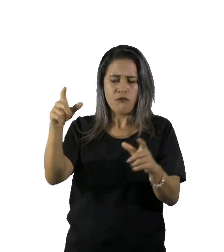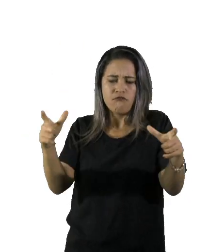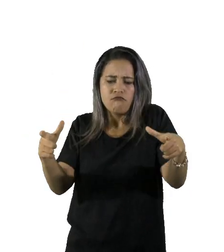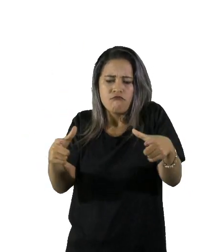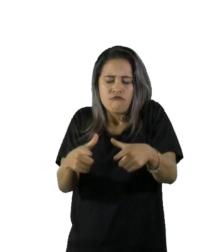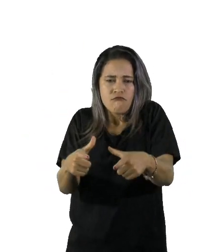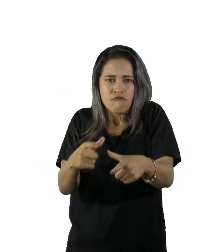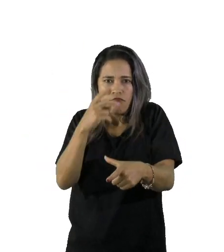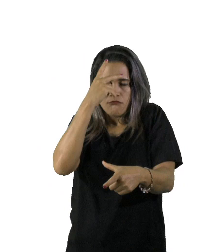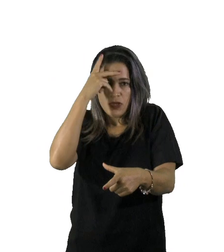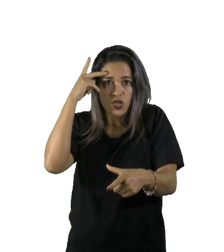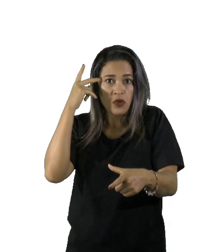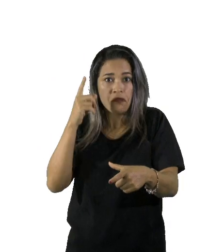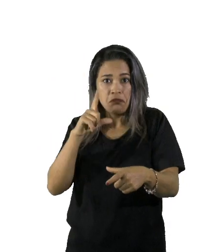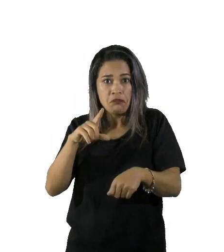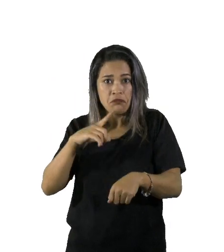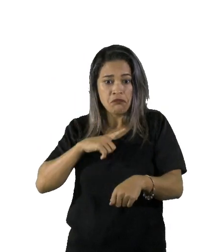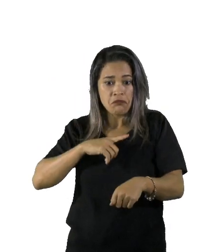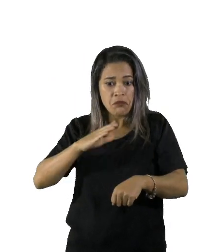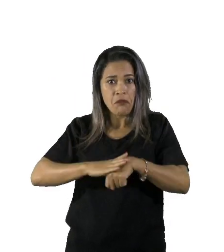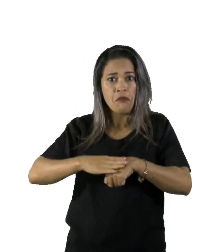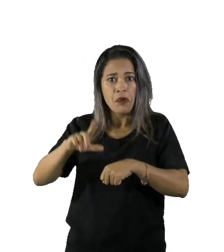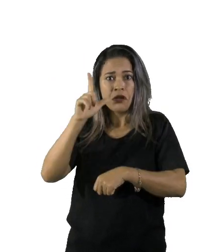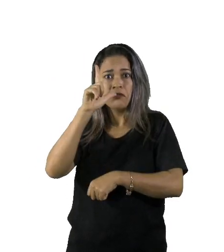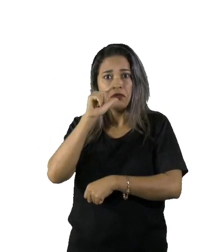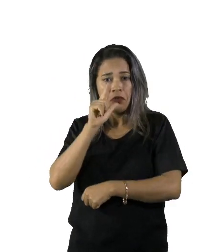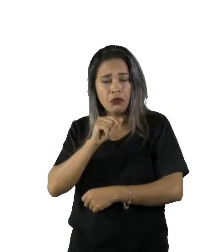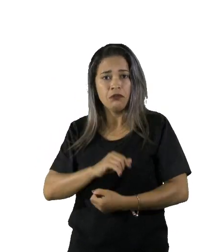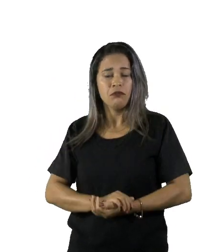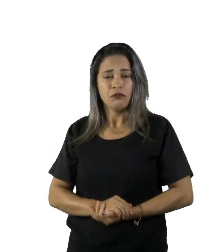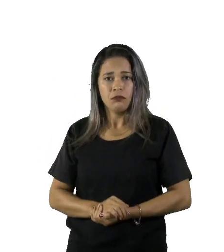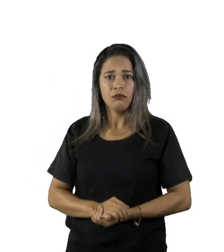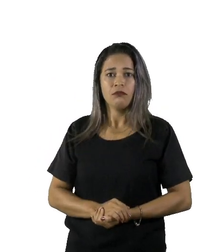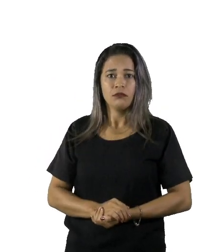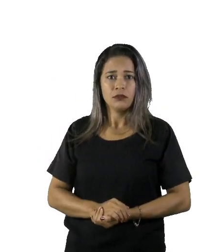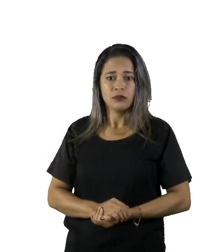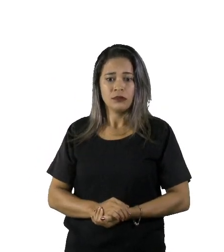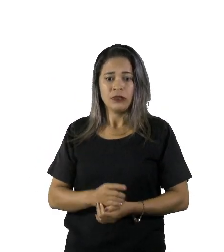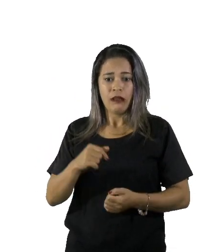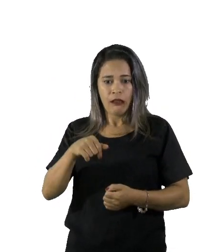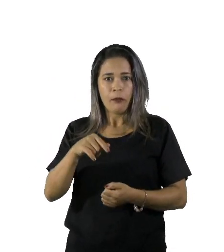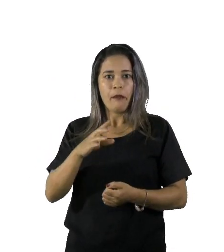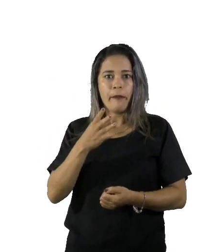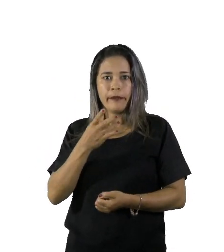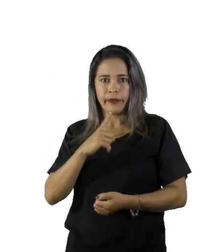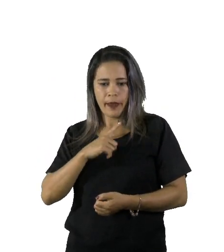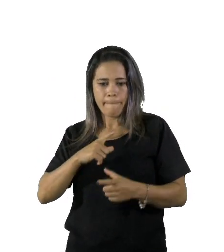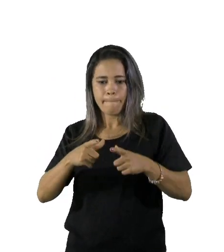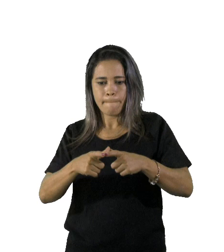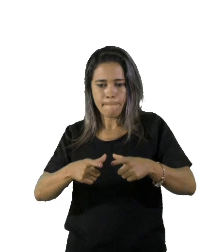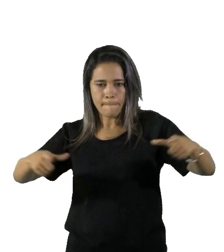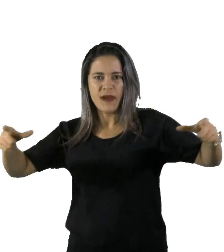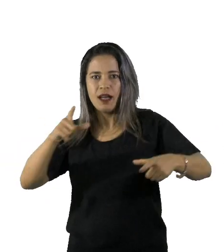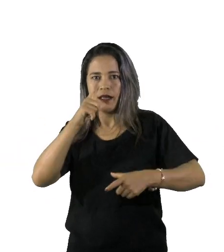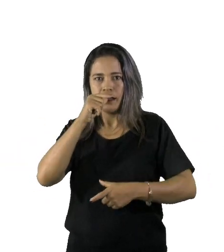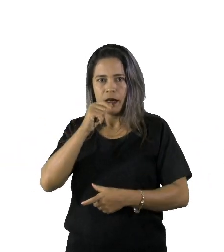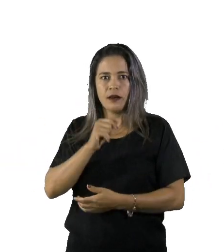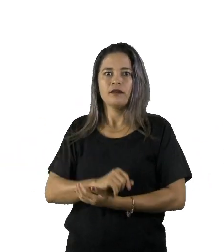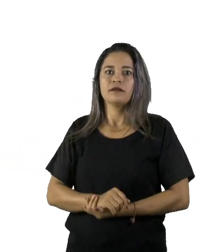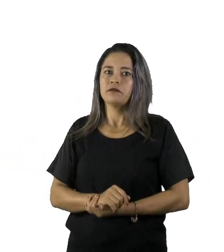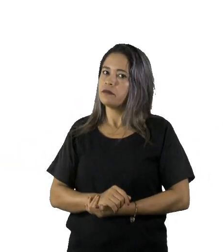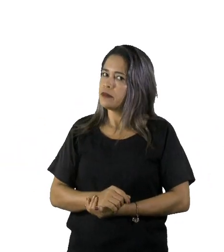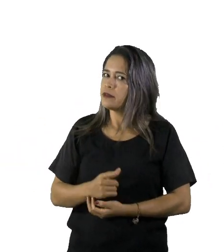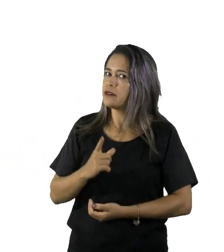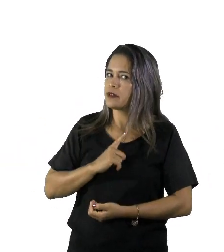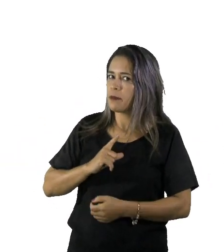pessoas, né, tem mais água, né? Então, na região mais rica em água é onde mais